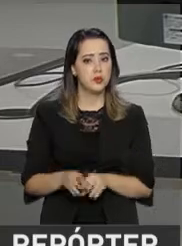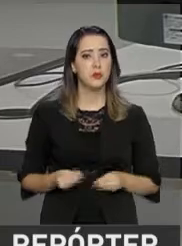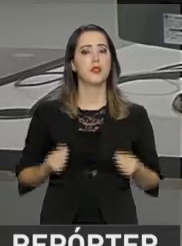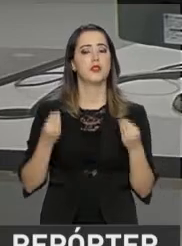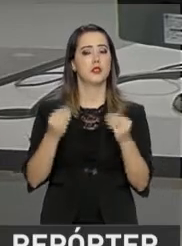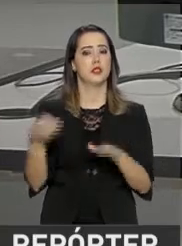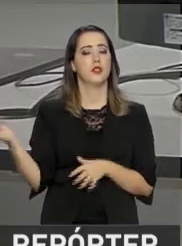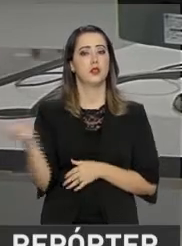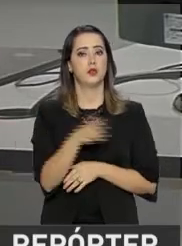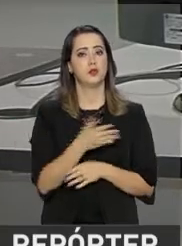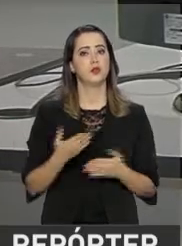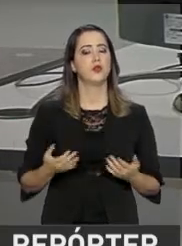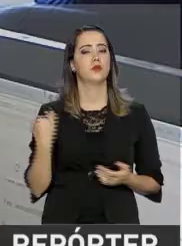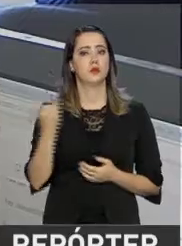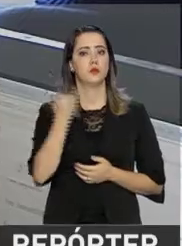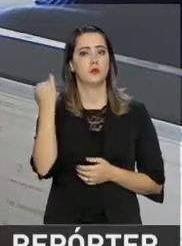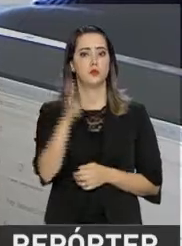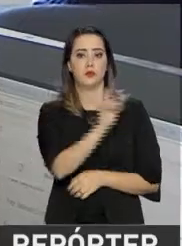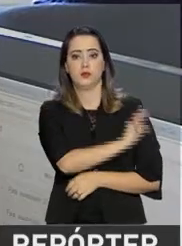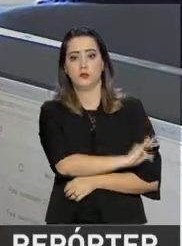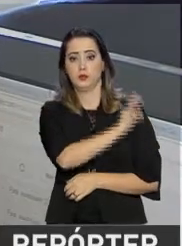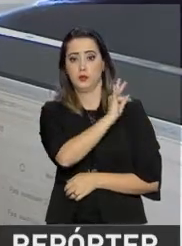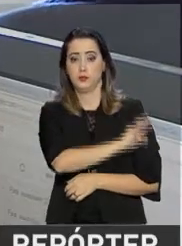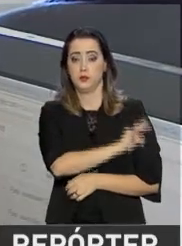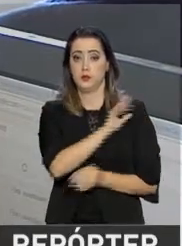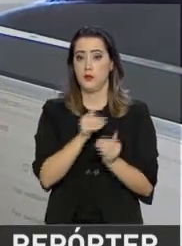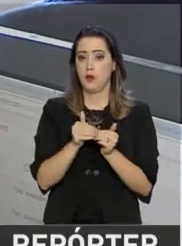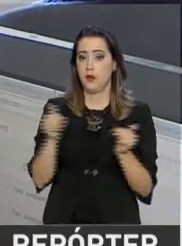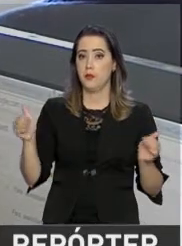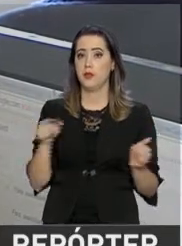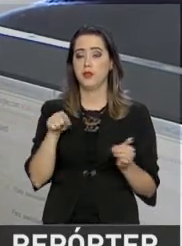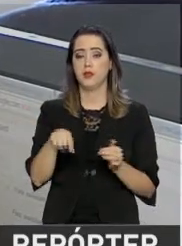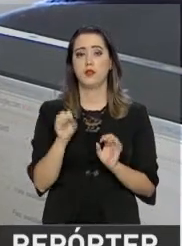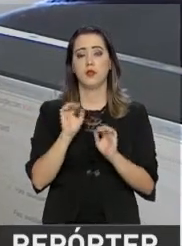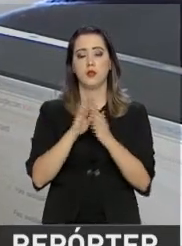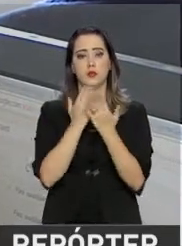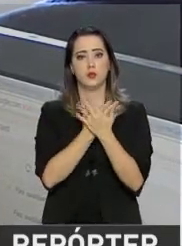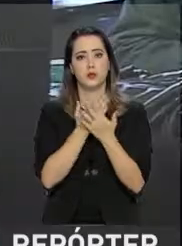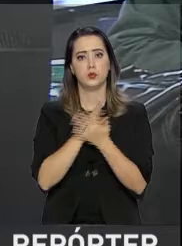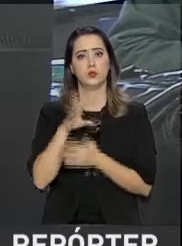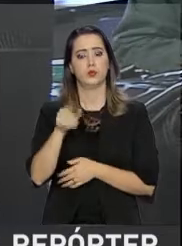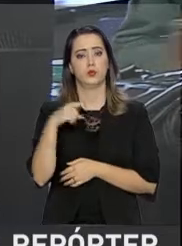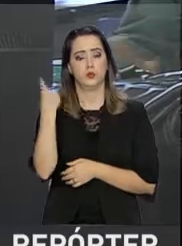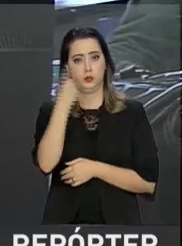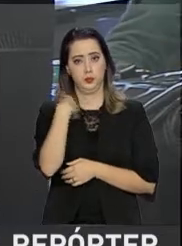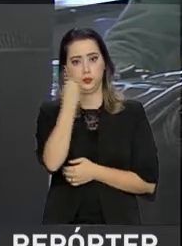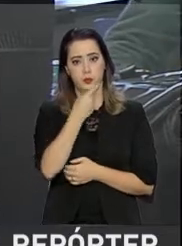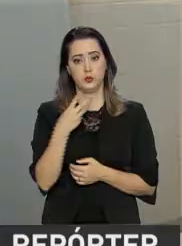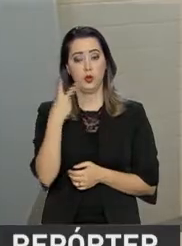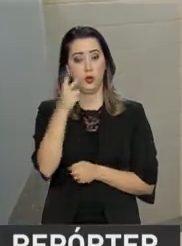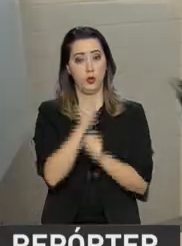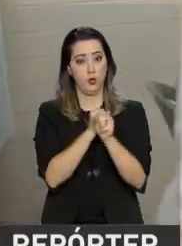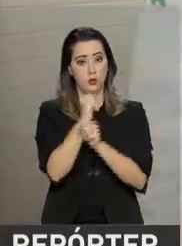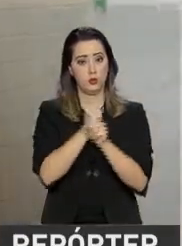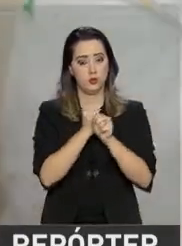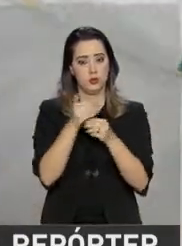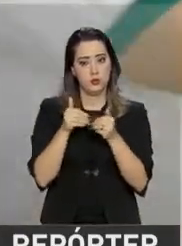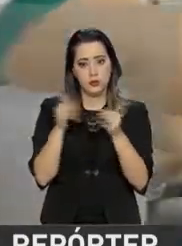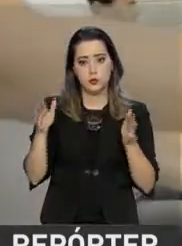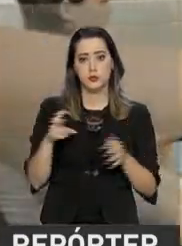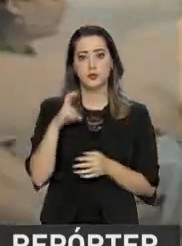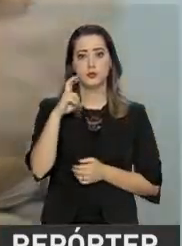novo peso ao ensino técnico e incentiva a ampliação de escolas em tempo integral. Nos últimos 2 anos, foram